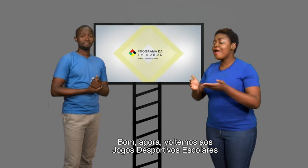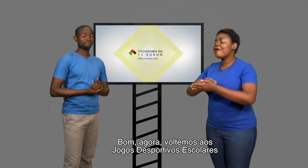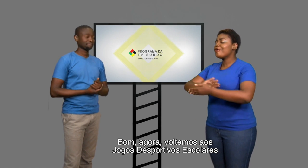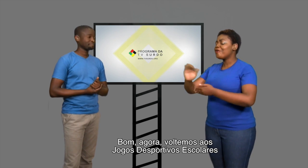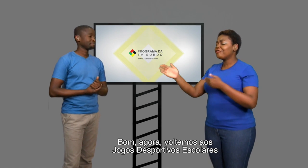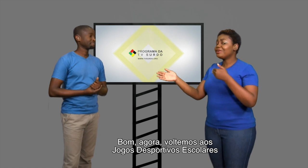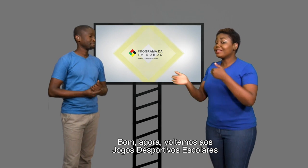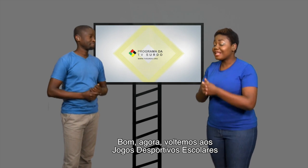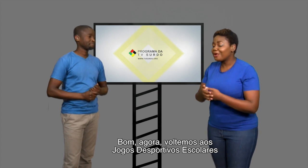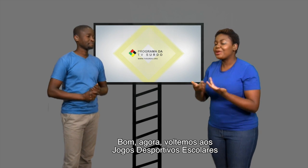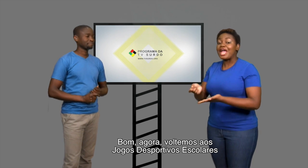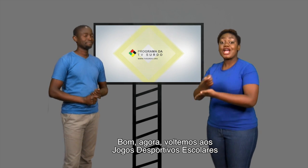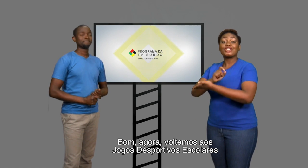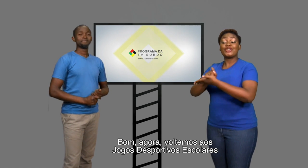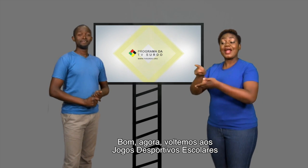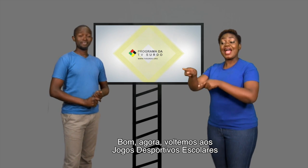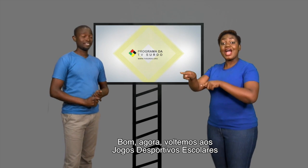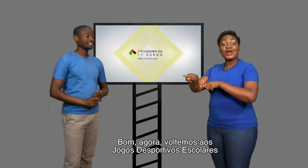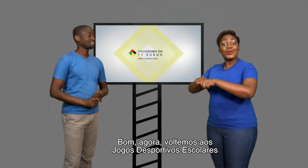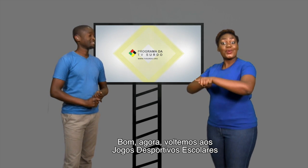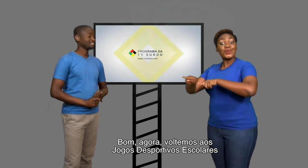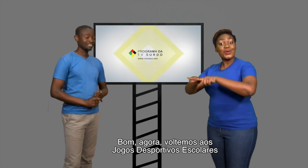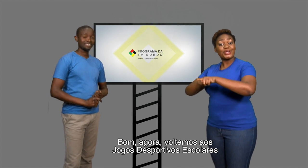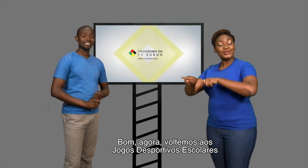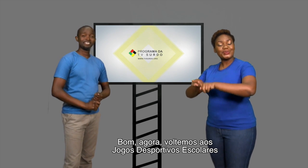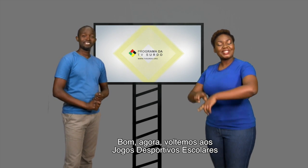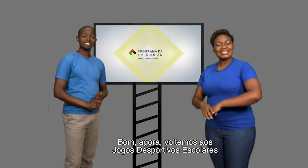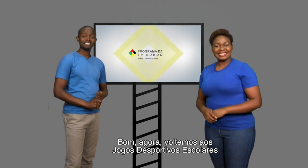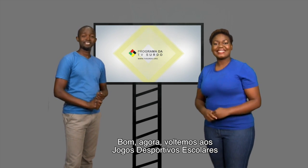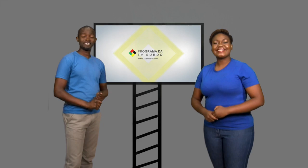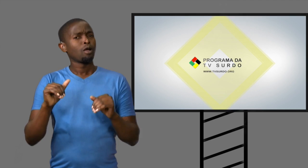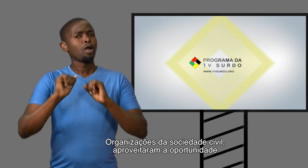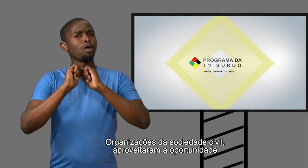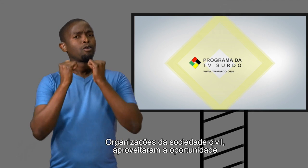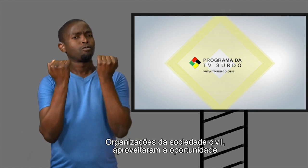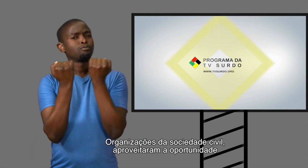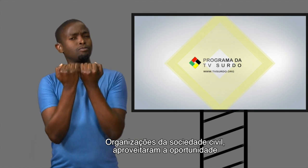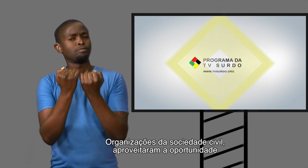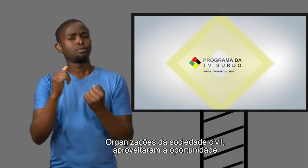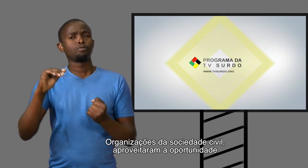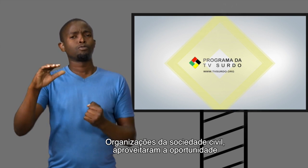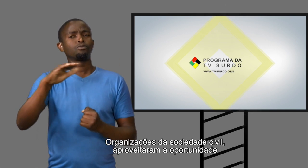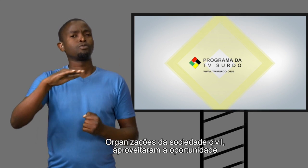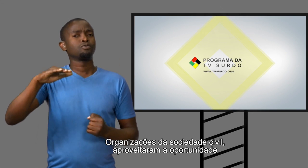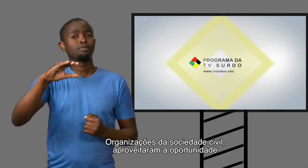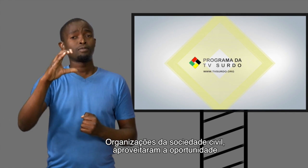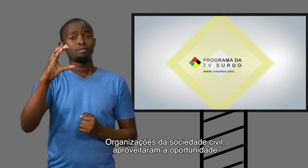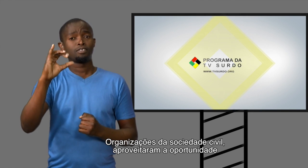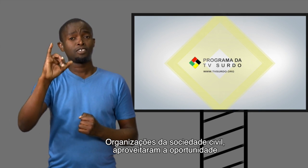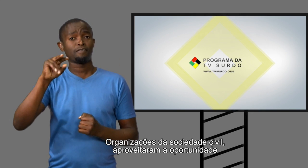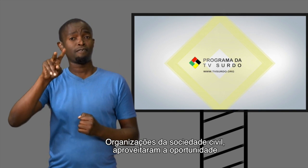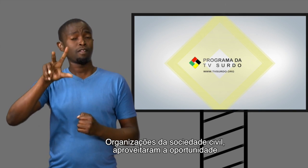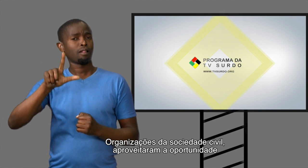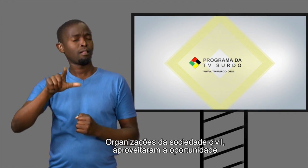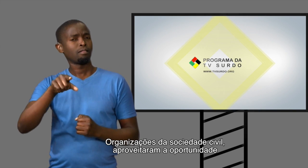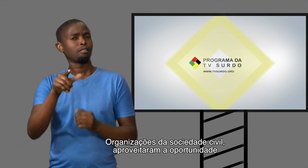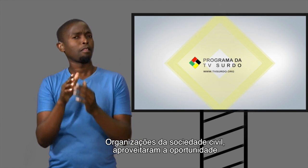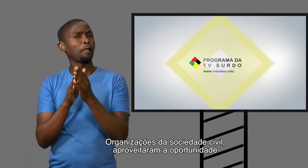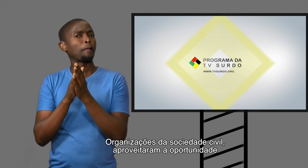Bom, agora voltemos aos jogos desportivos escolares. Organizações da sociedade